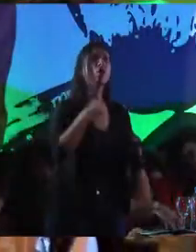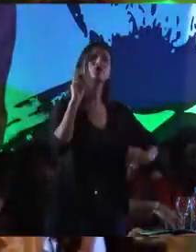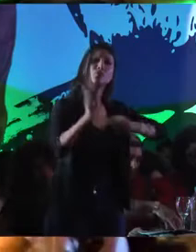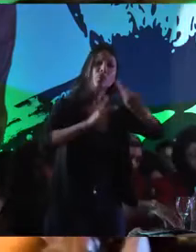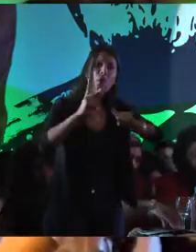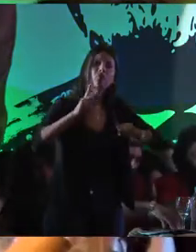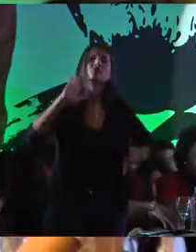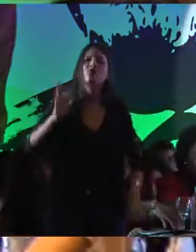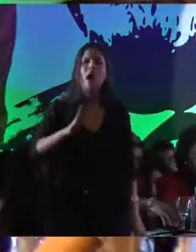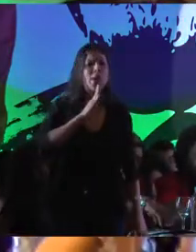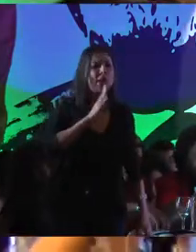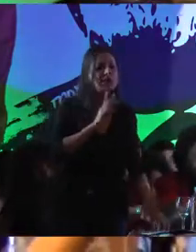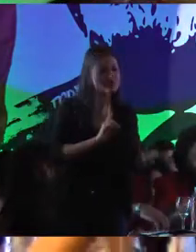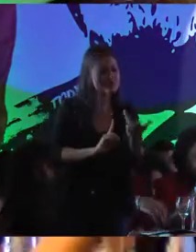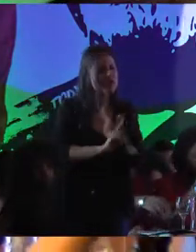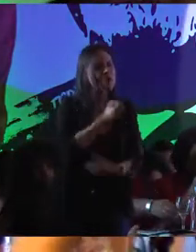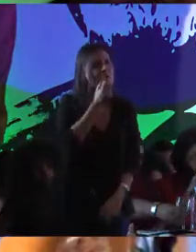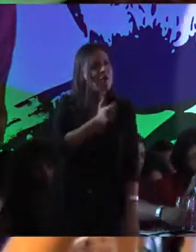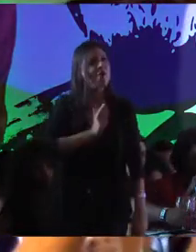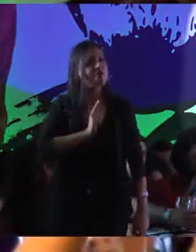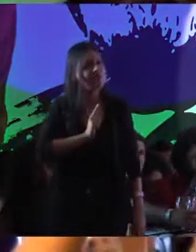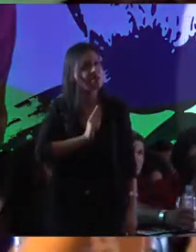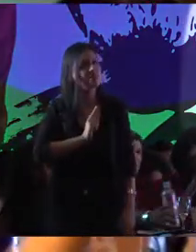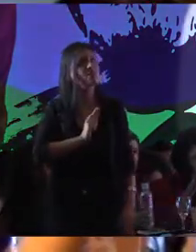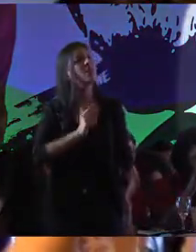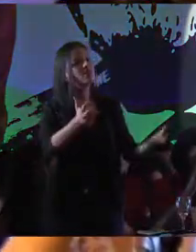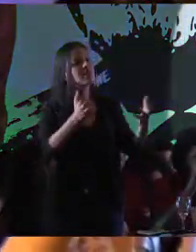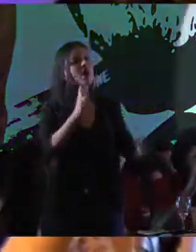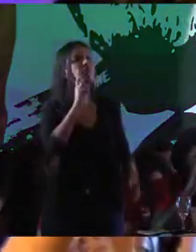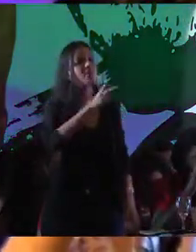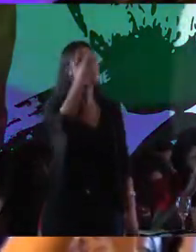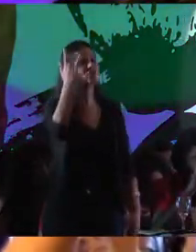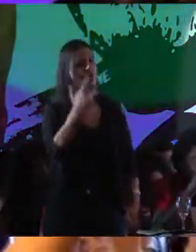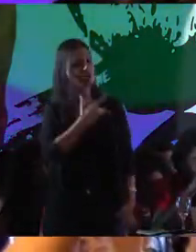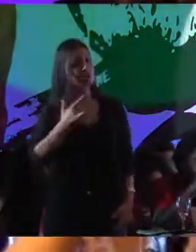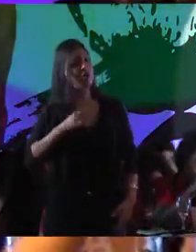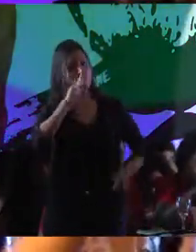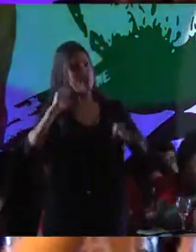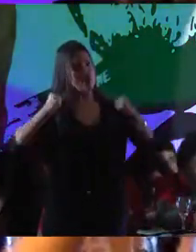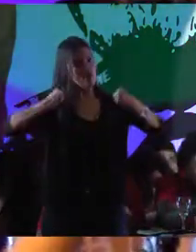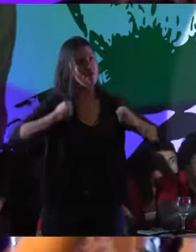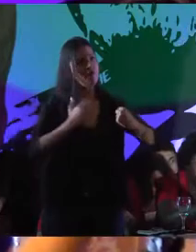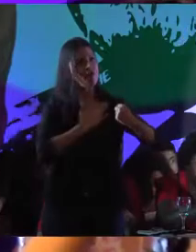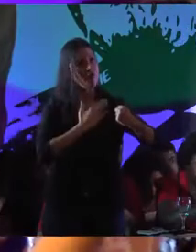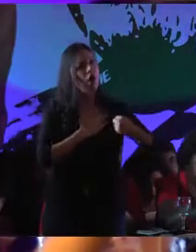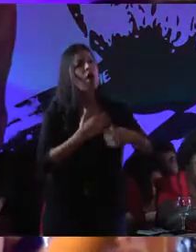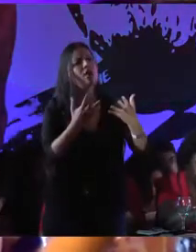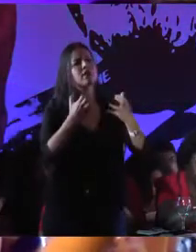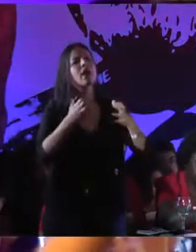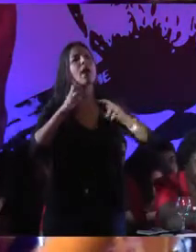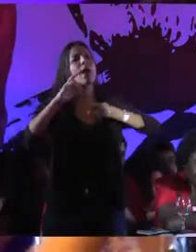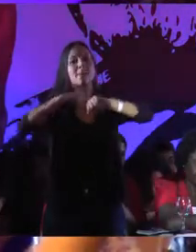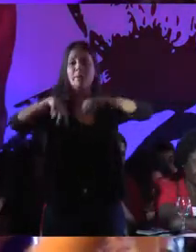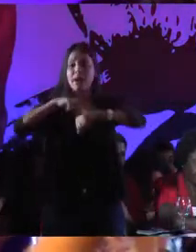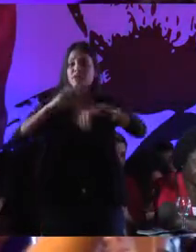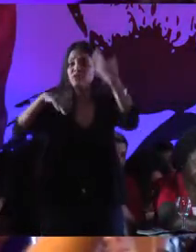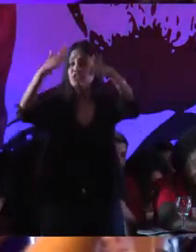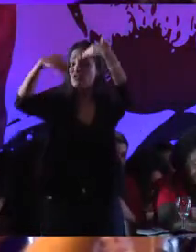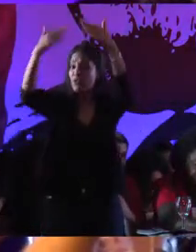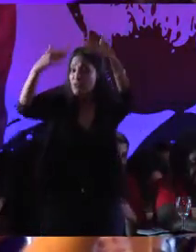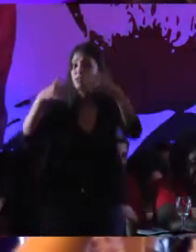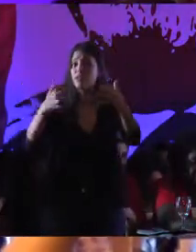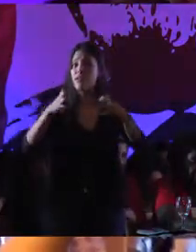bom. Nós queremos o nosso povo nutrido, nós queremos o nosso país desenvolvido, nós queremos gerar